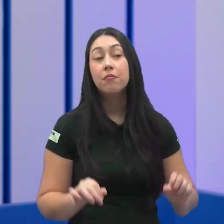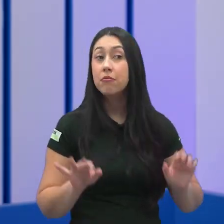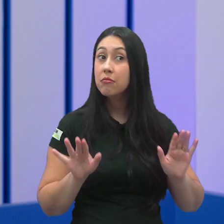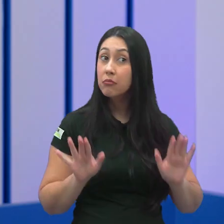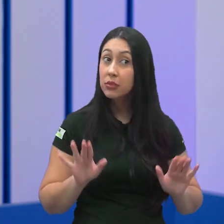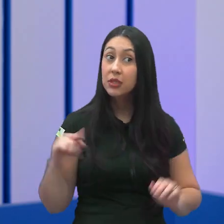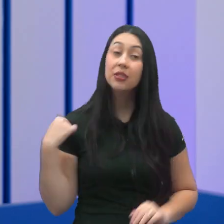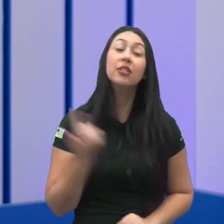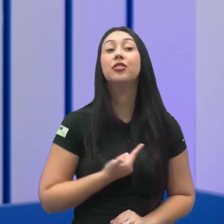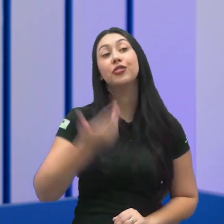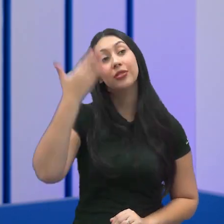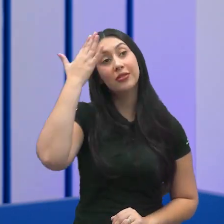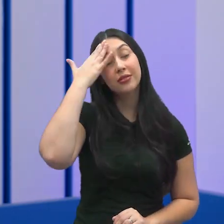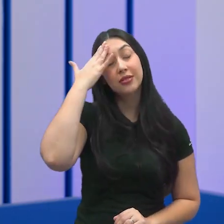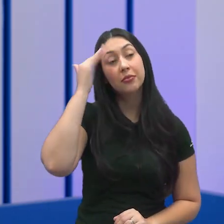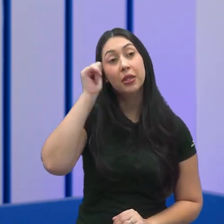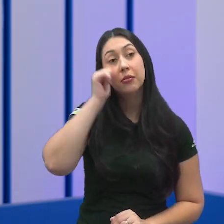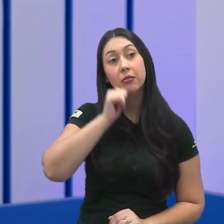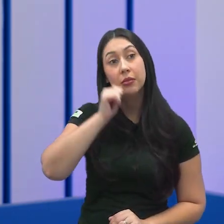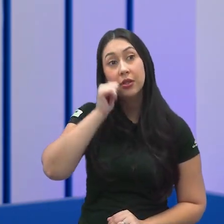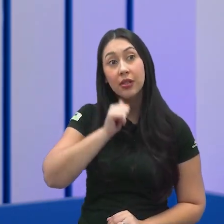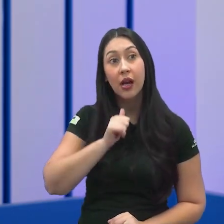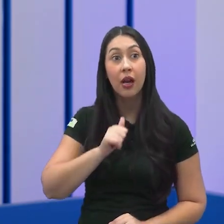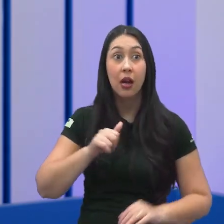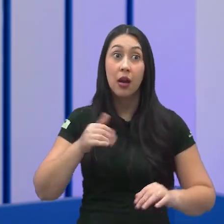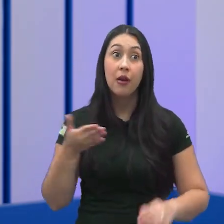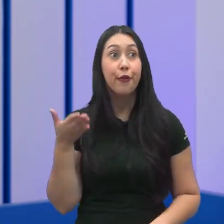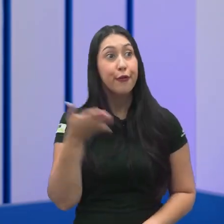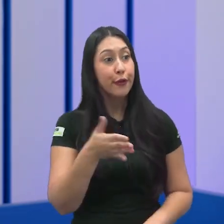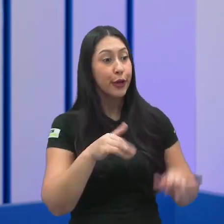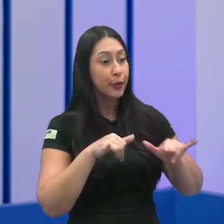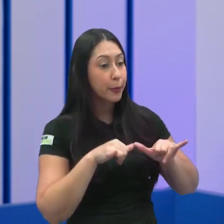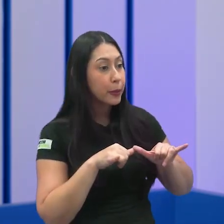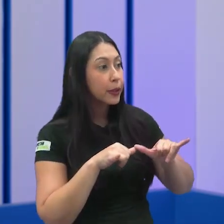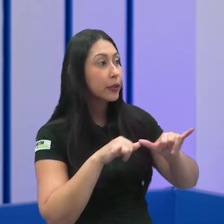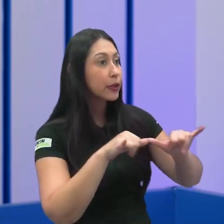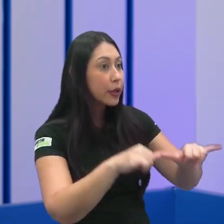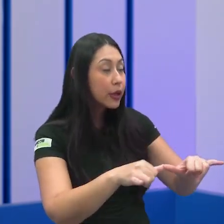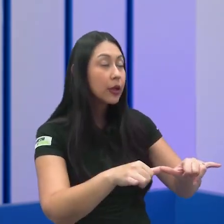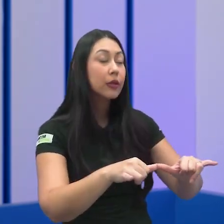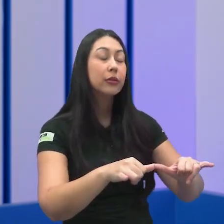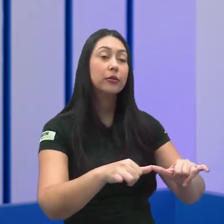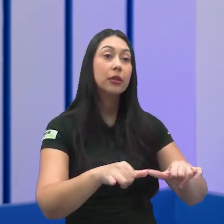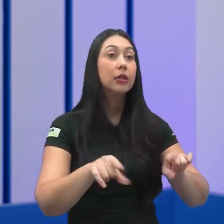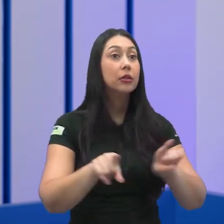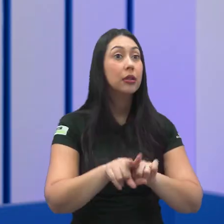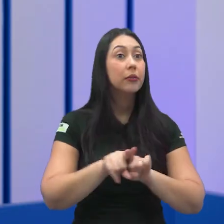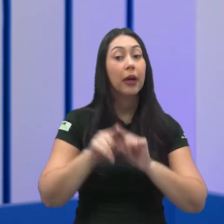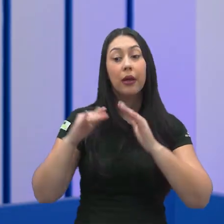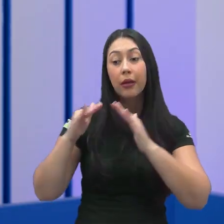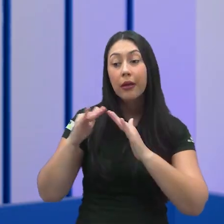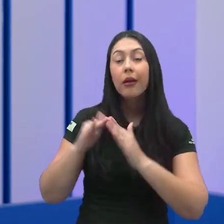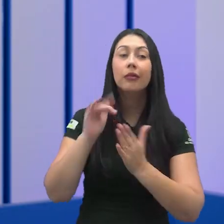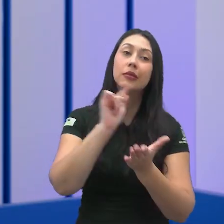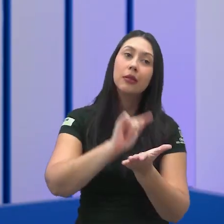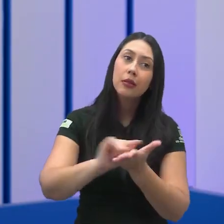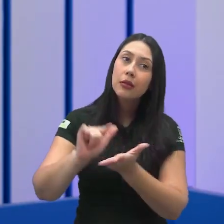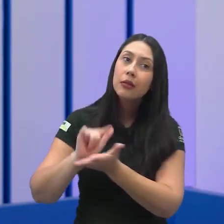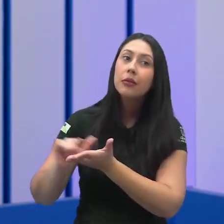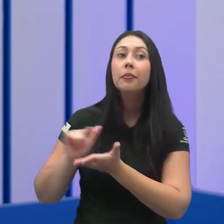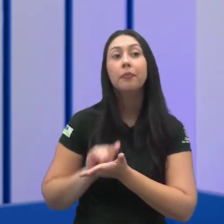informação. Mas a gente sabe que as mulheres, elas vão fazer a compra do supermercado, elas vão ter que chegar em casa e